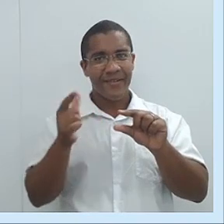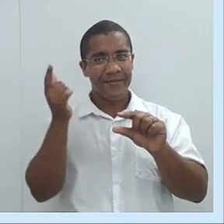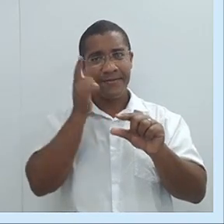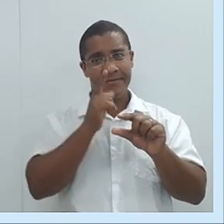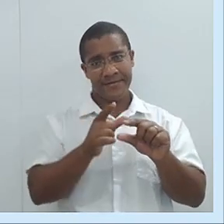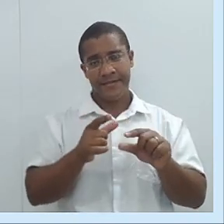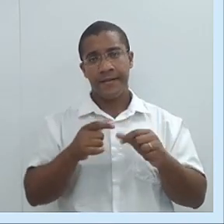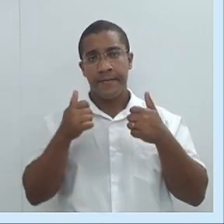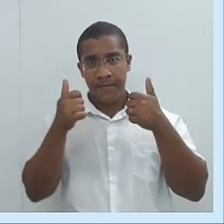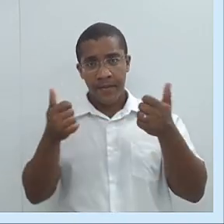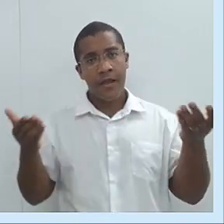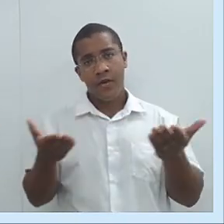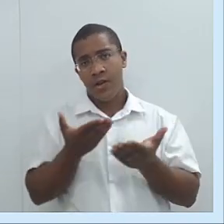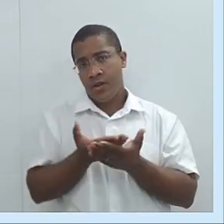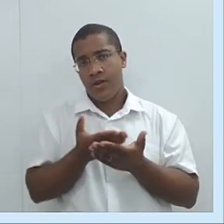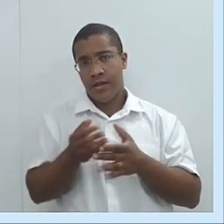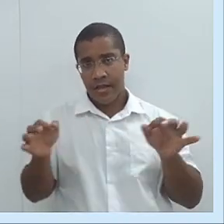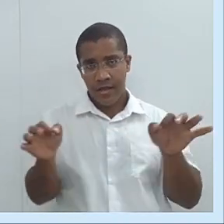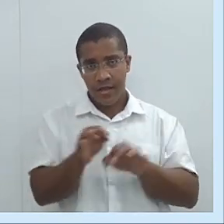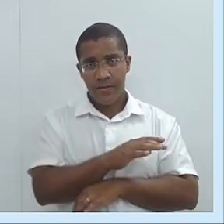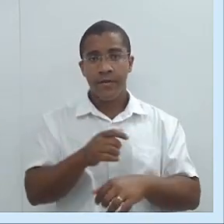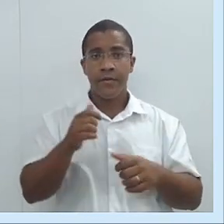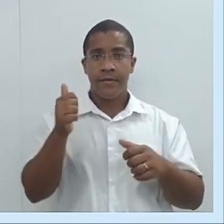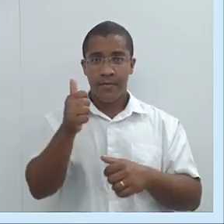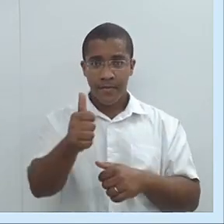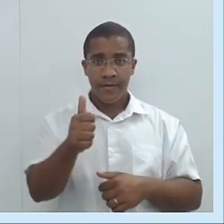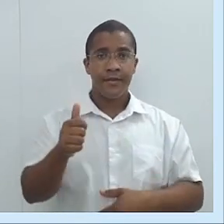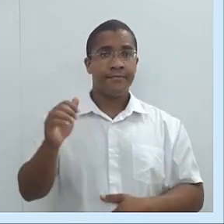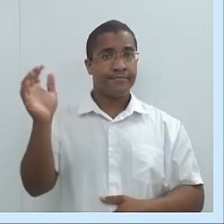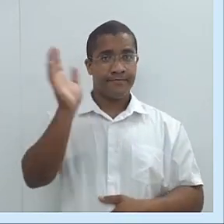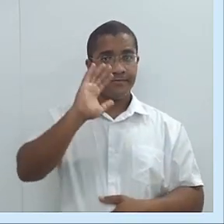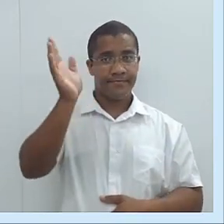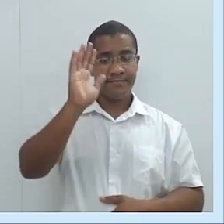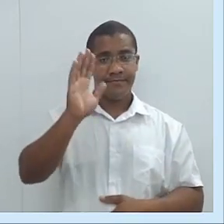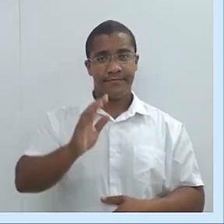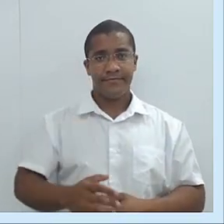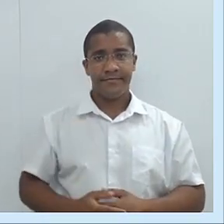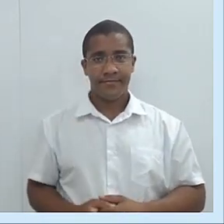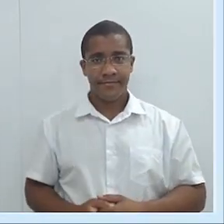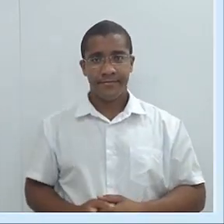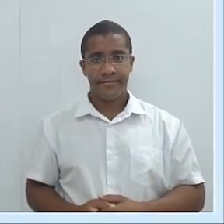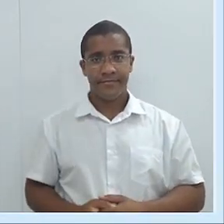mês esse valor. Eu vou ficando por aqui e a gente se encontra na próxima aula.